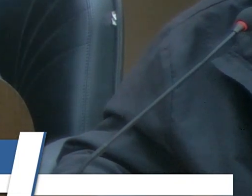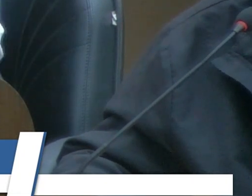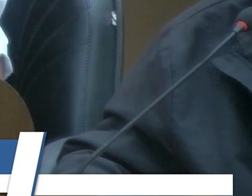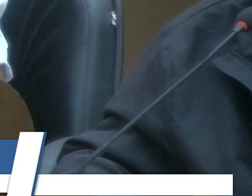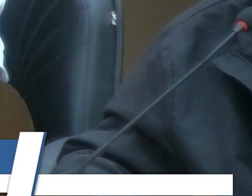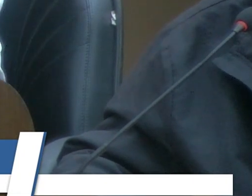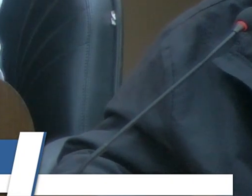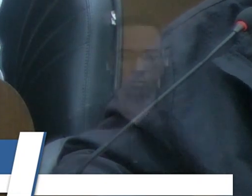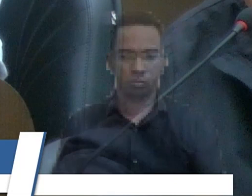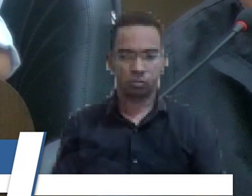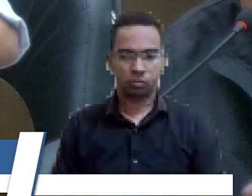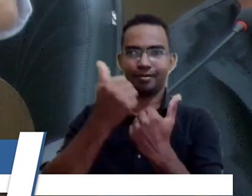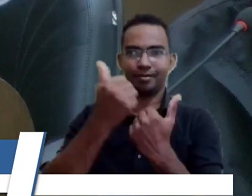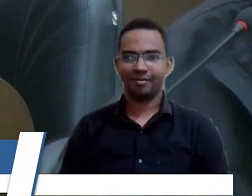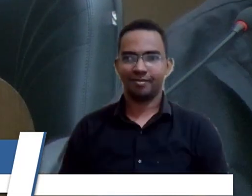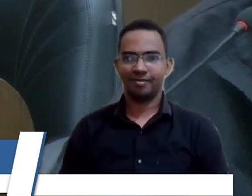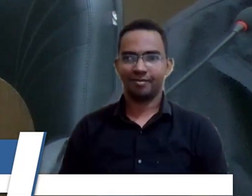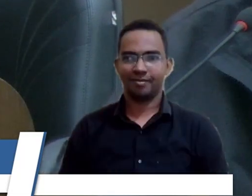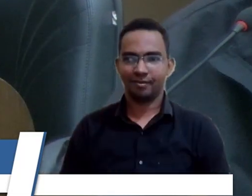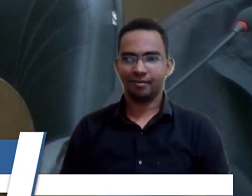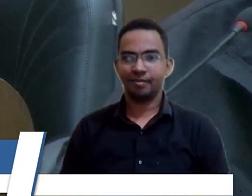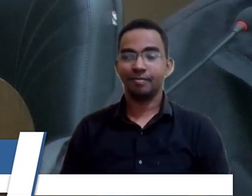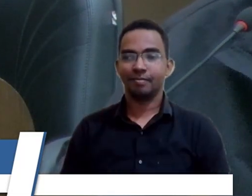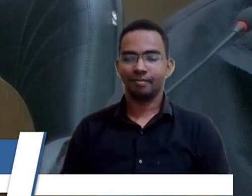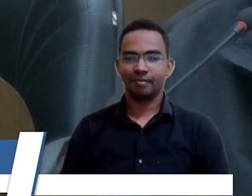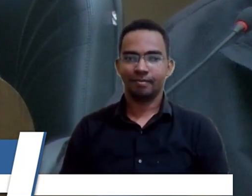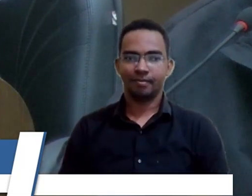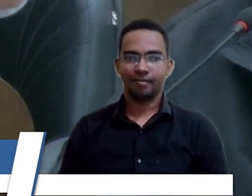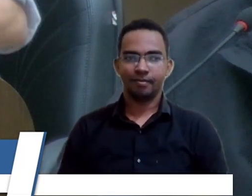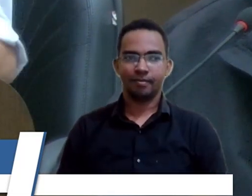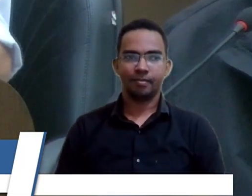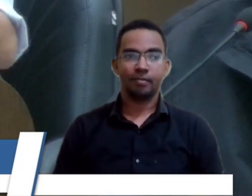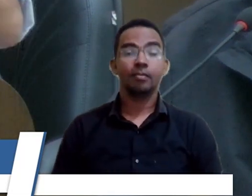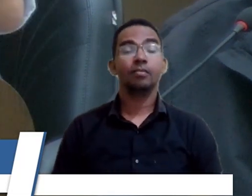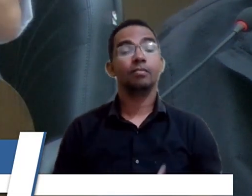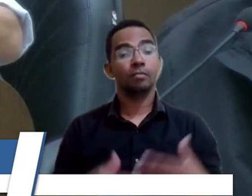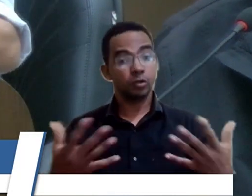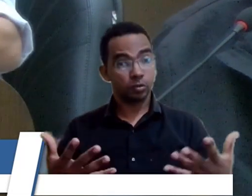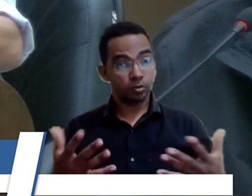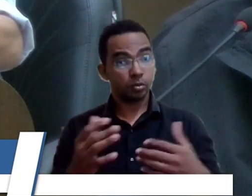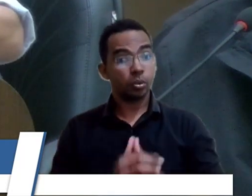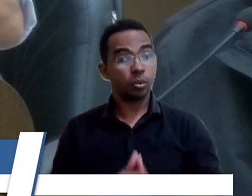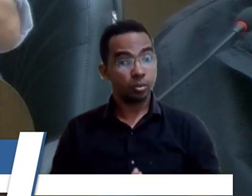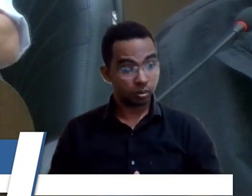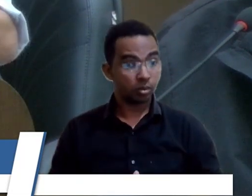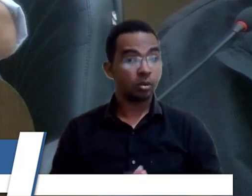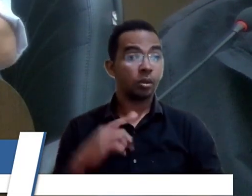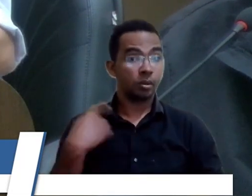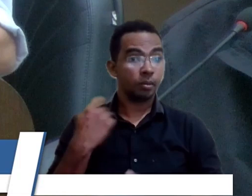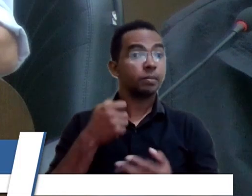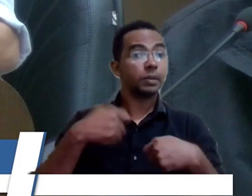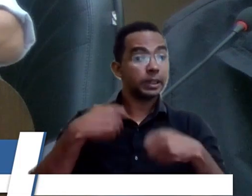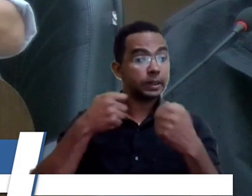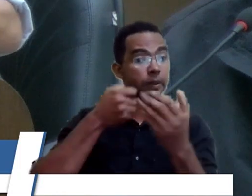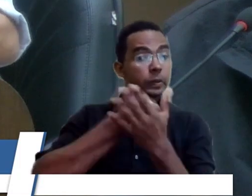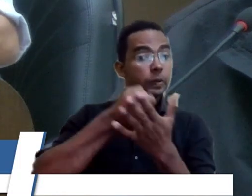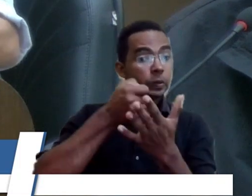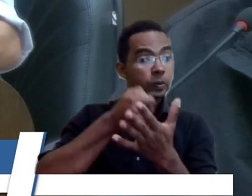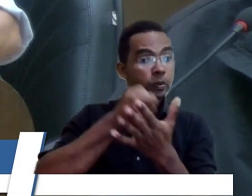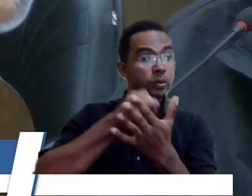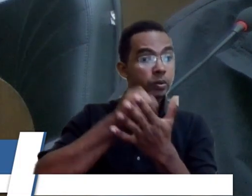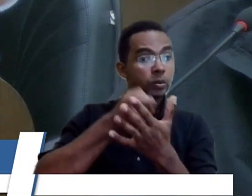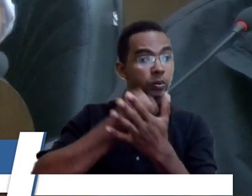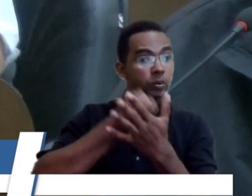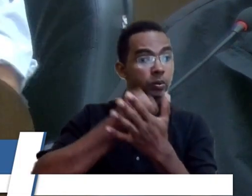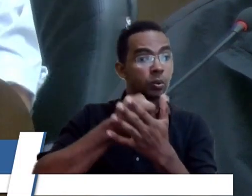Até o rapaz da PTV assustou ali. Então, nós temos que cobrar permanentemente a abertura de